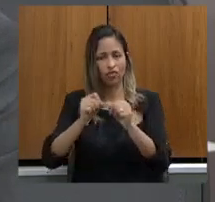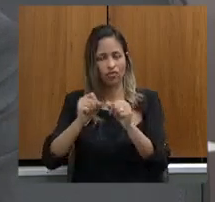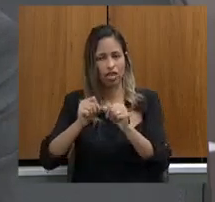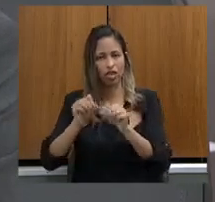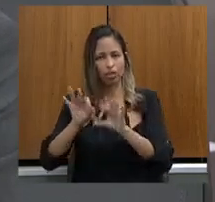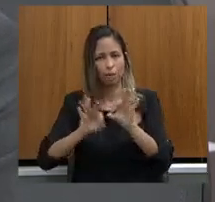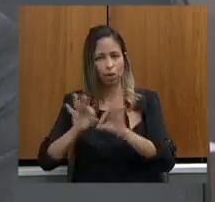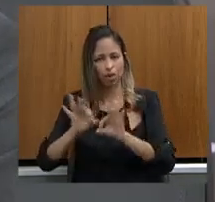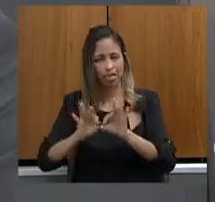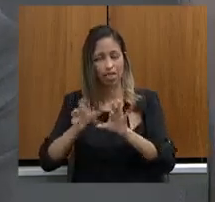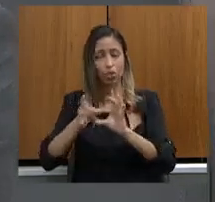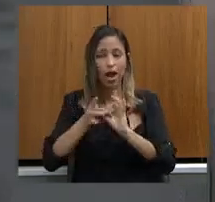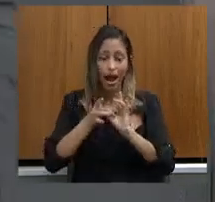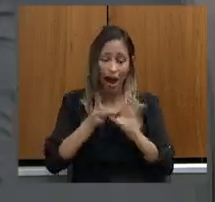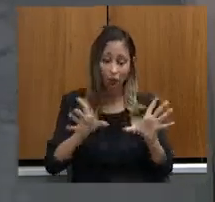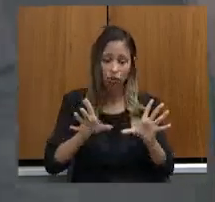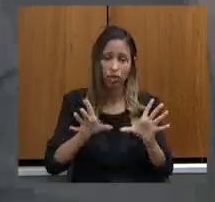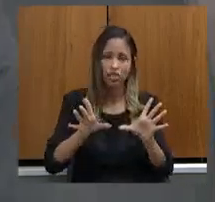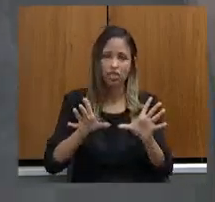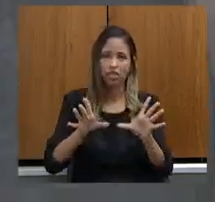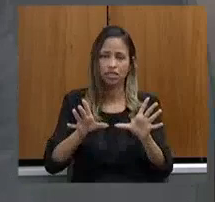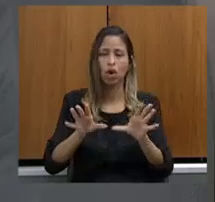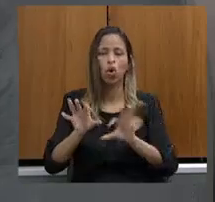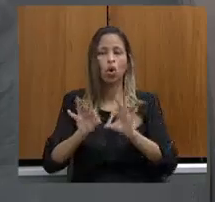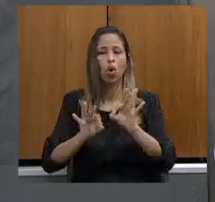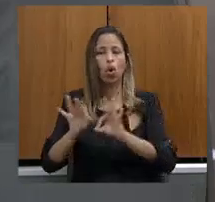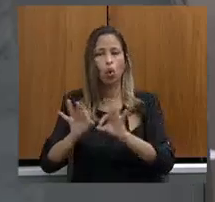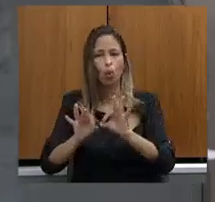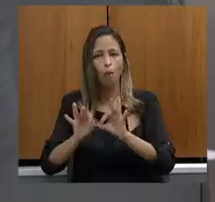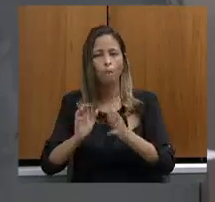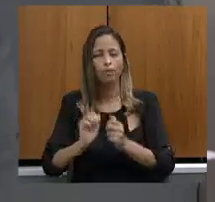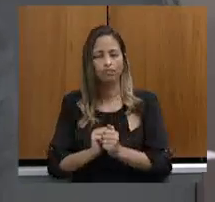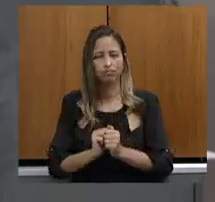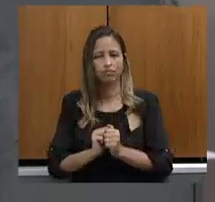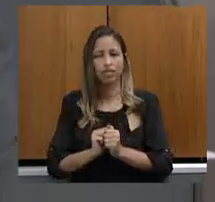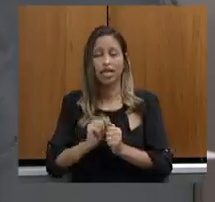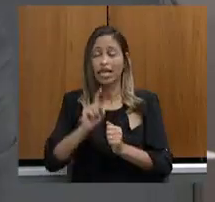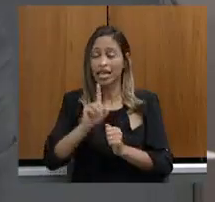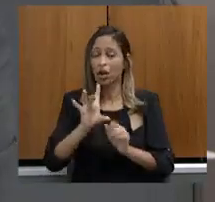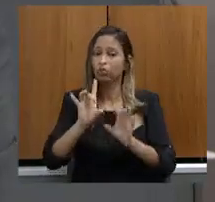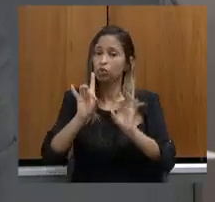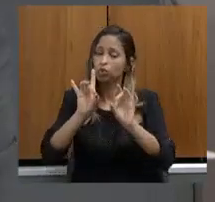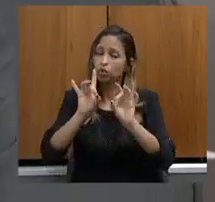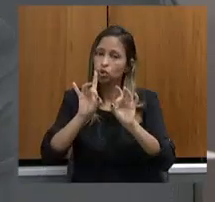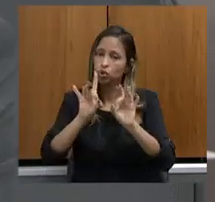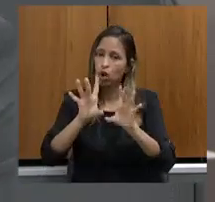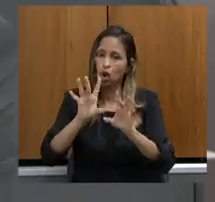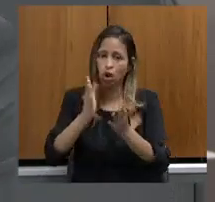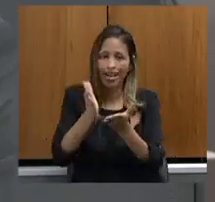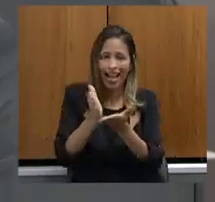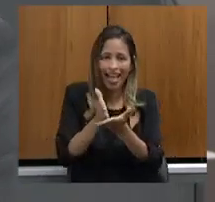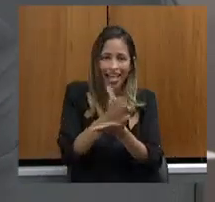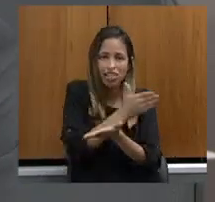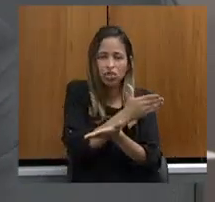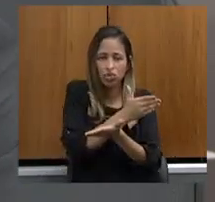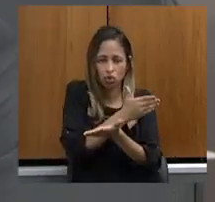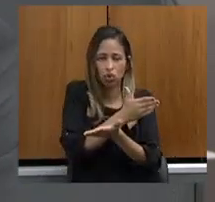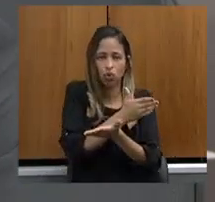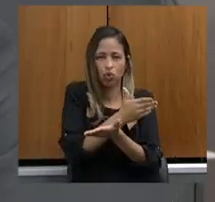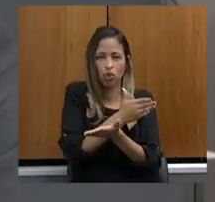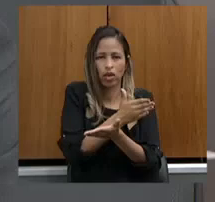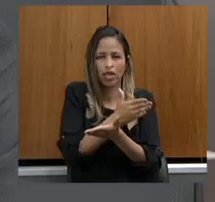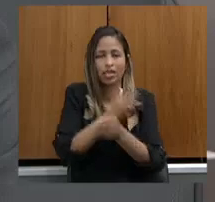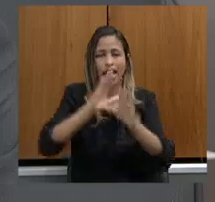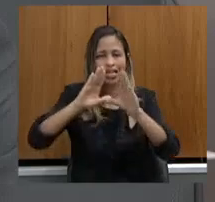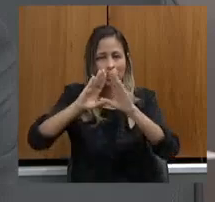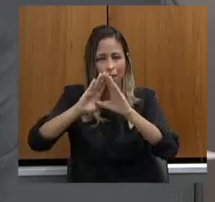processo do governo autorização ao governo do estado a seguir com o processo do regime ele não só não exclui a necessidade da